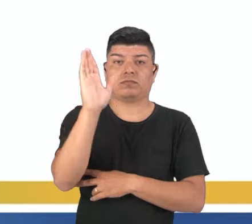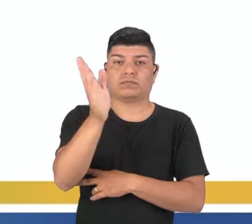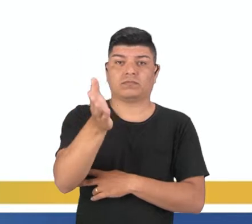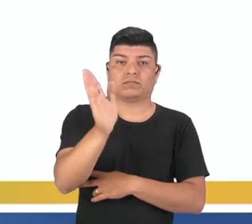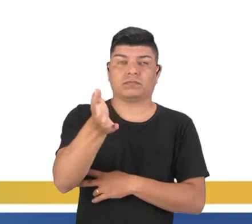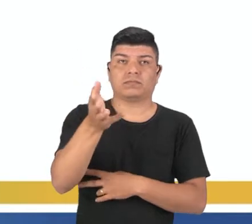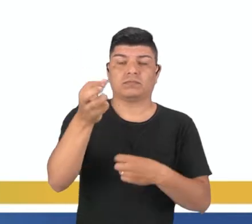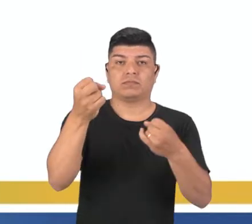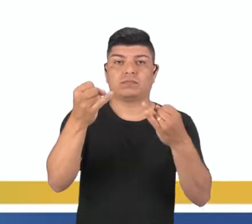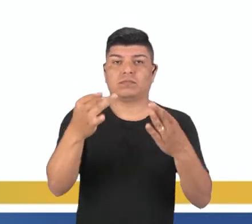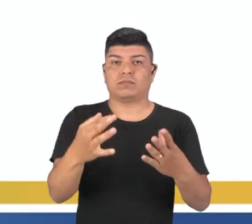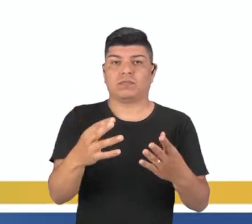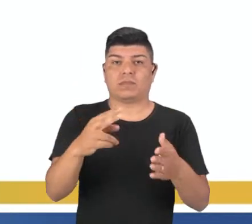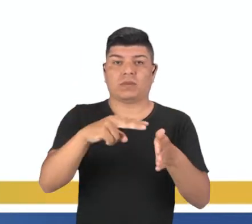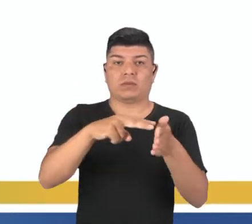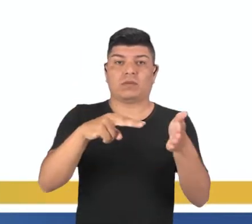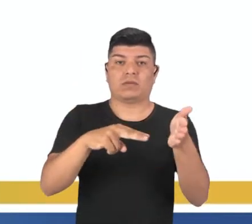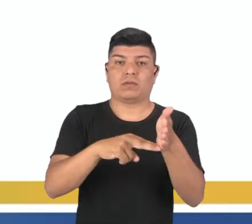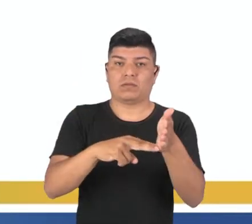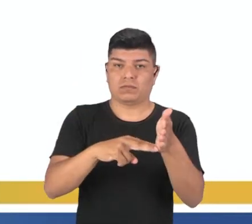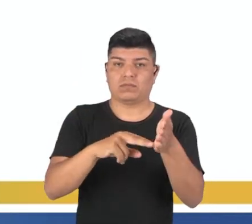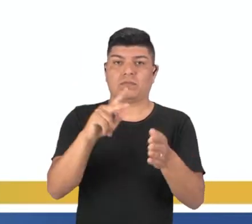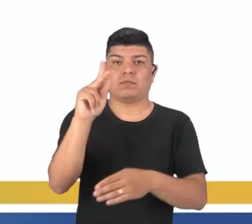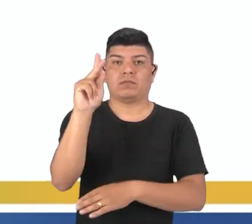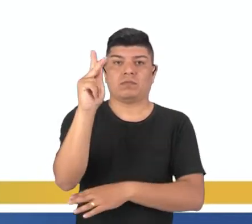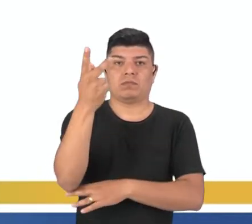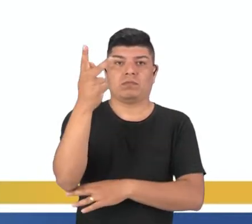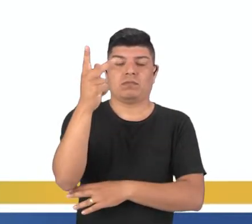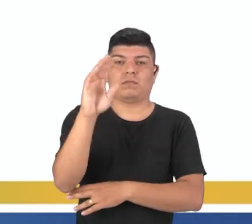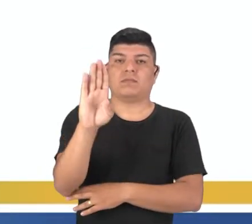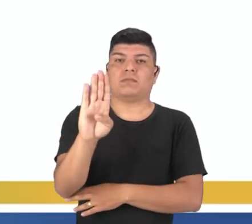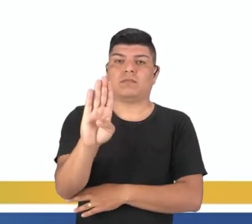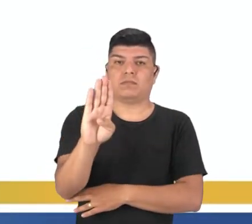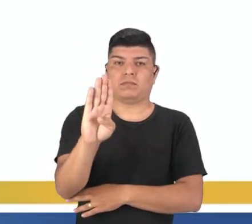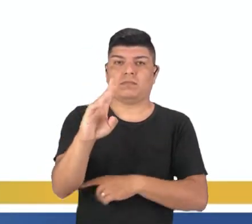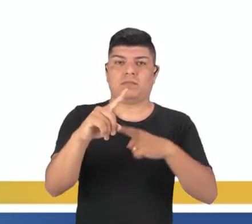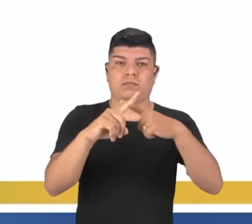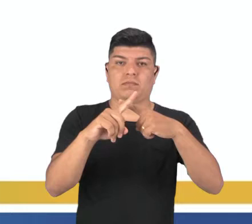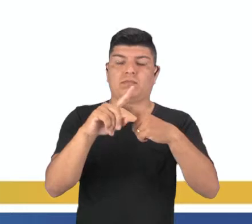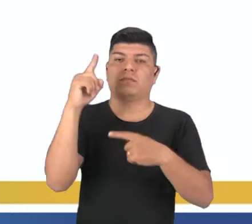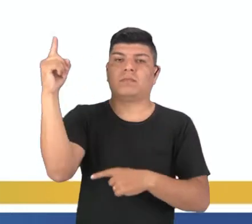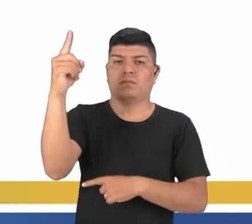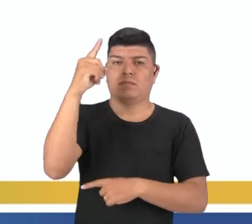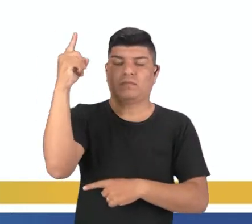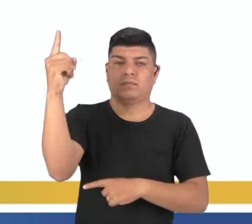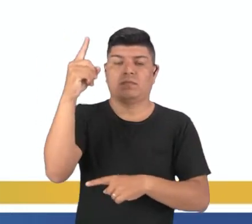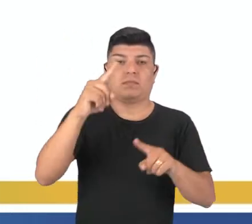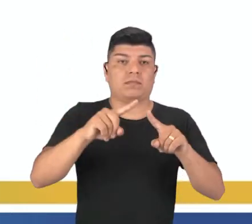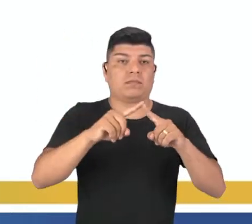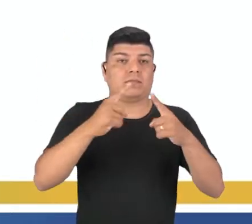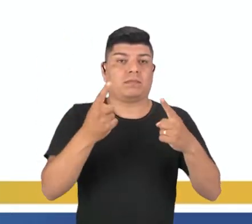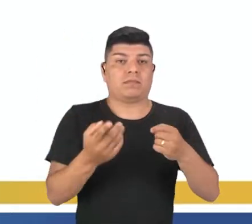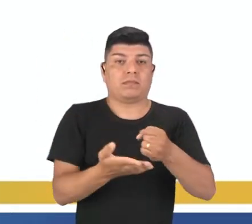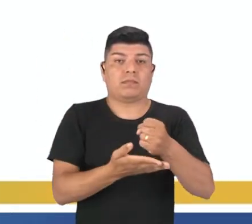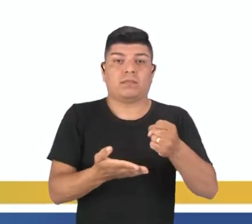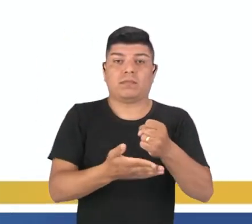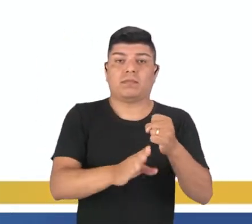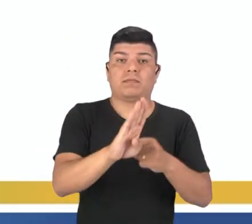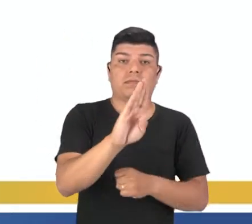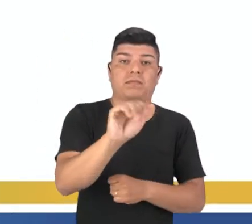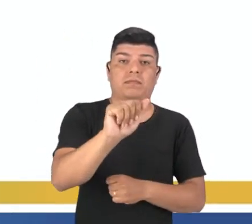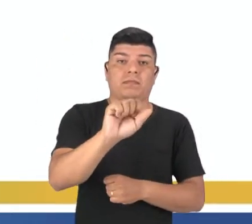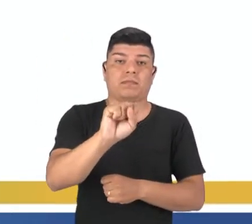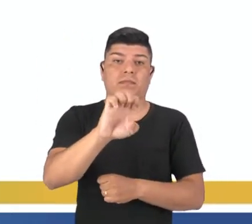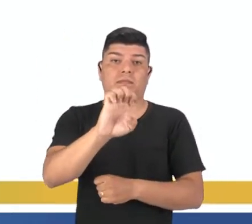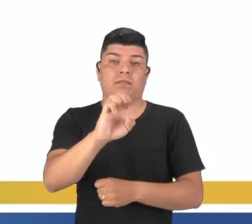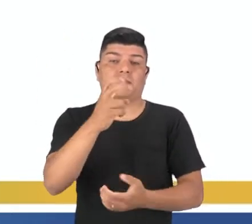nós já mencionamos, o seu volume é dado pela área da base multiplicada pela medida da altura. Mas a área da base é